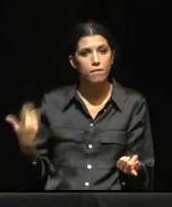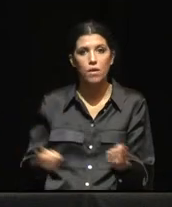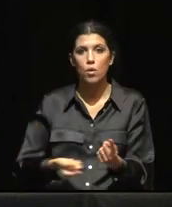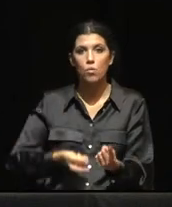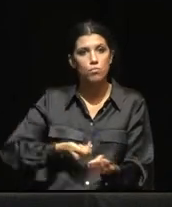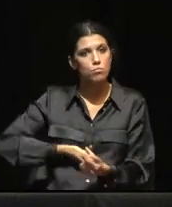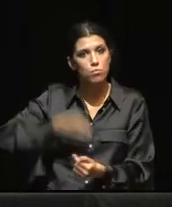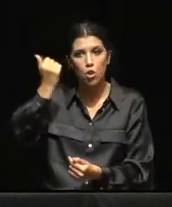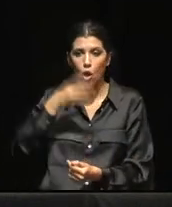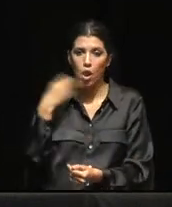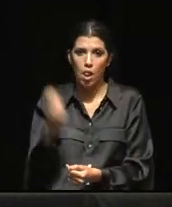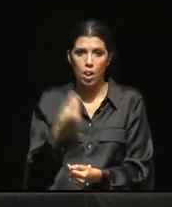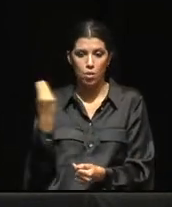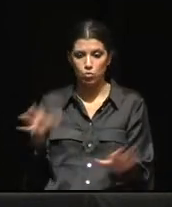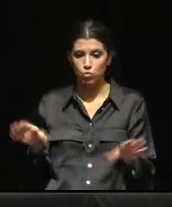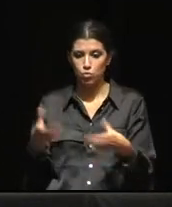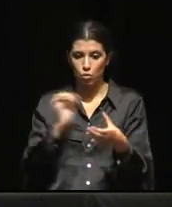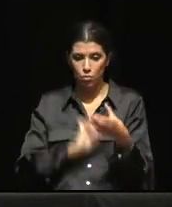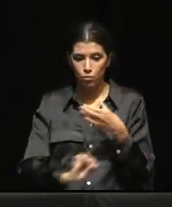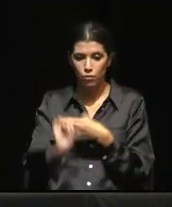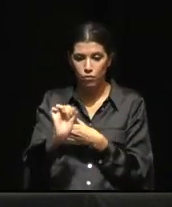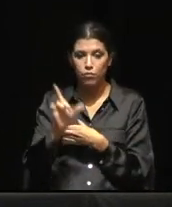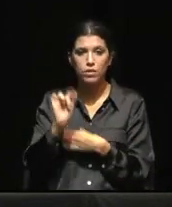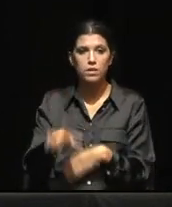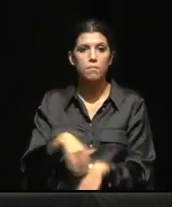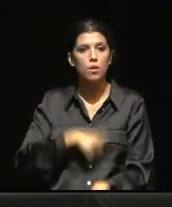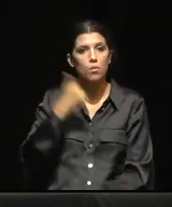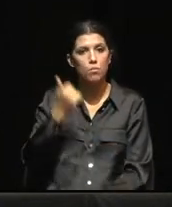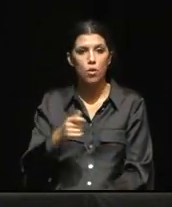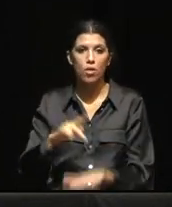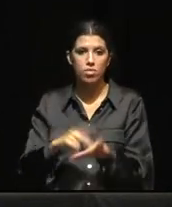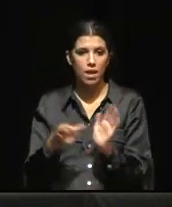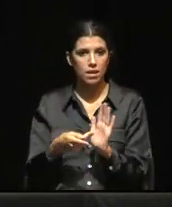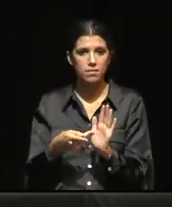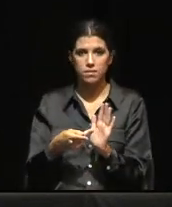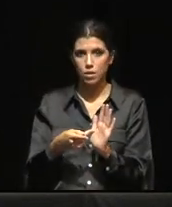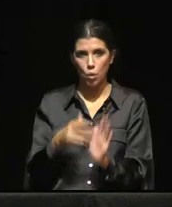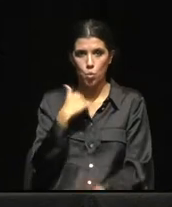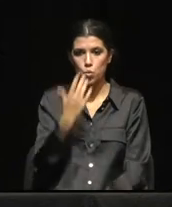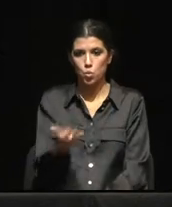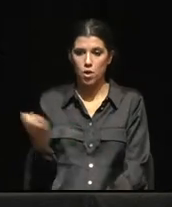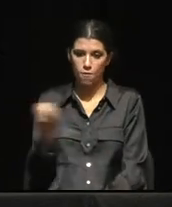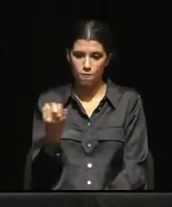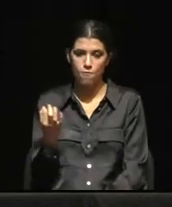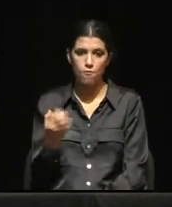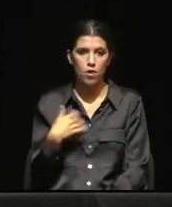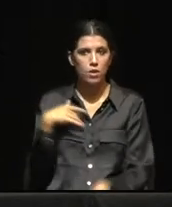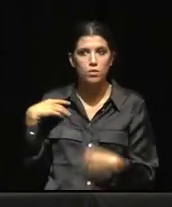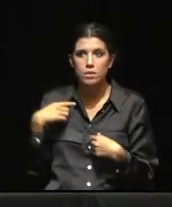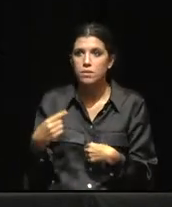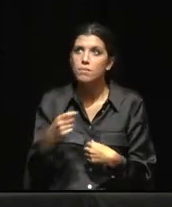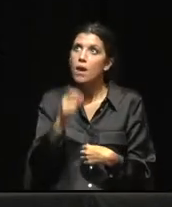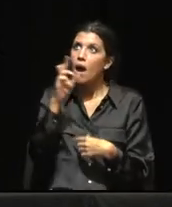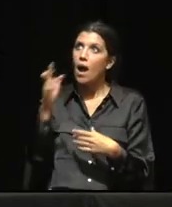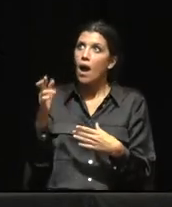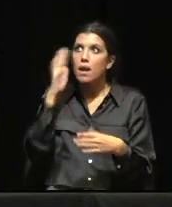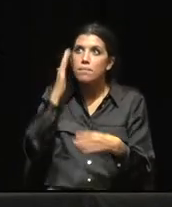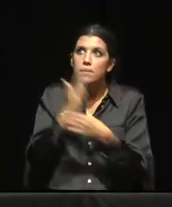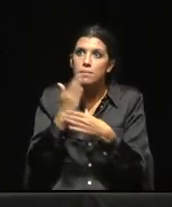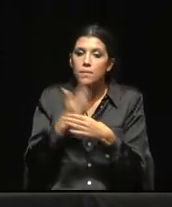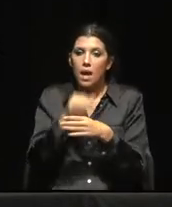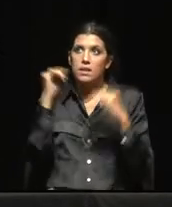melhor instruendo da sua recruta e o melhor técnico tática sempre tive Fascínio pelo ar o